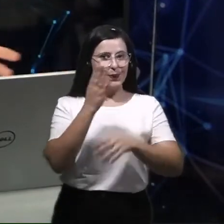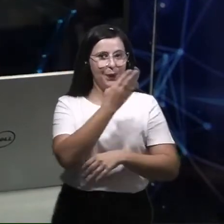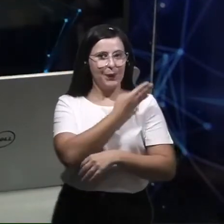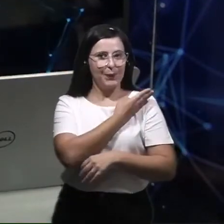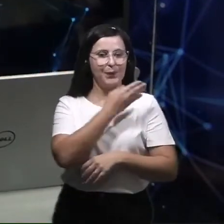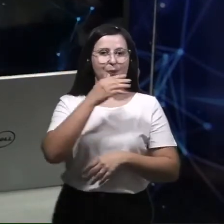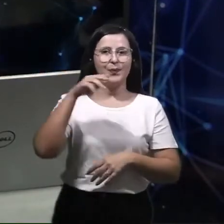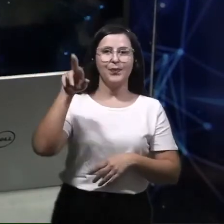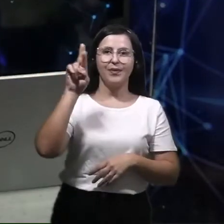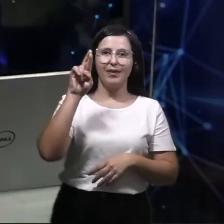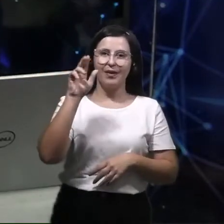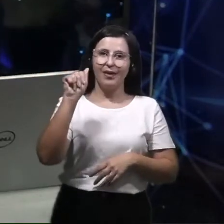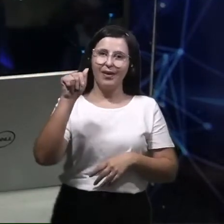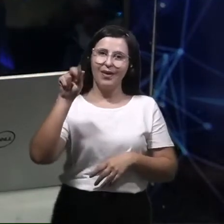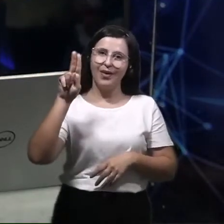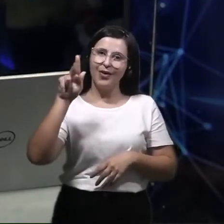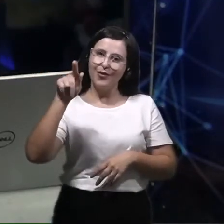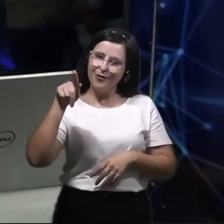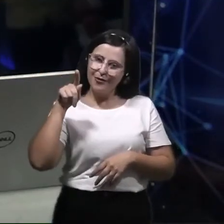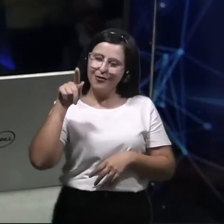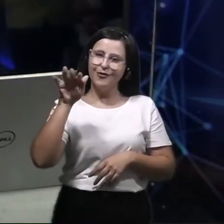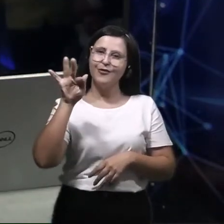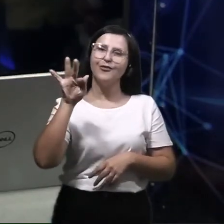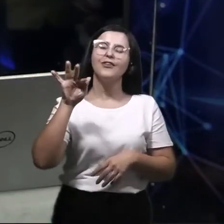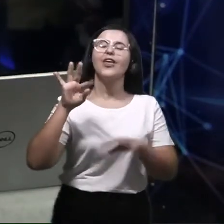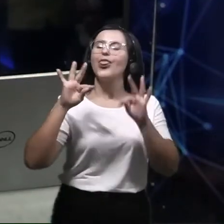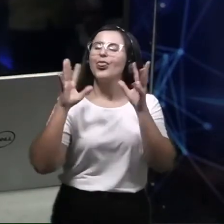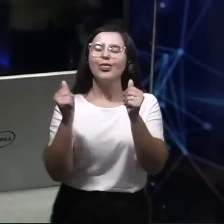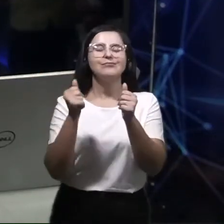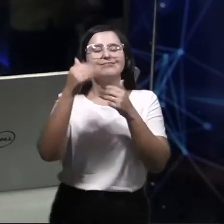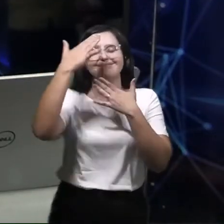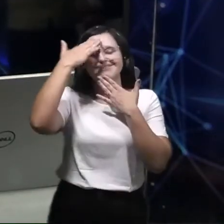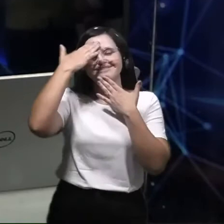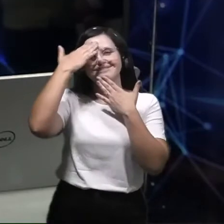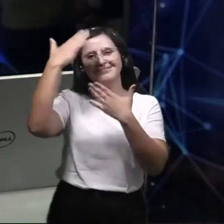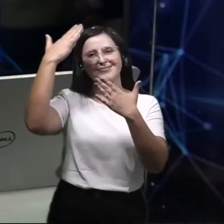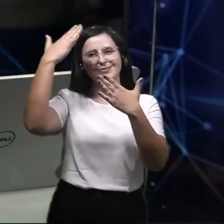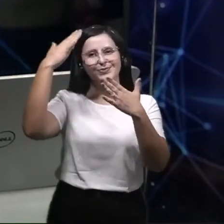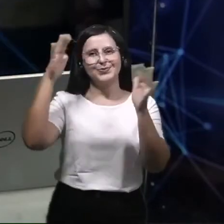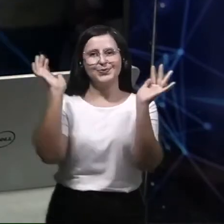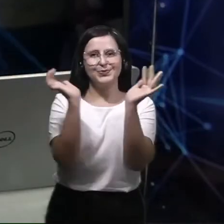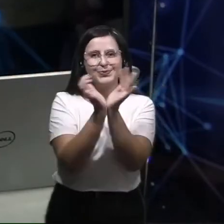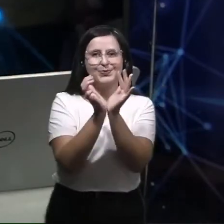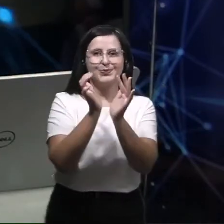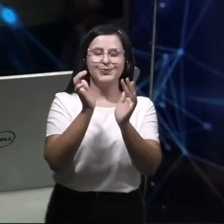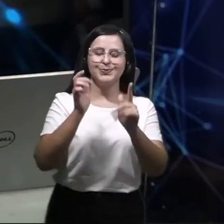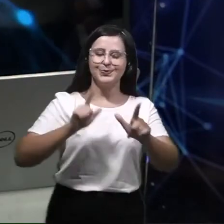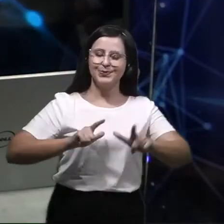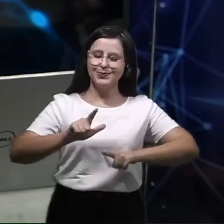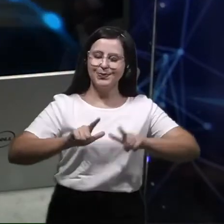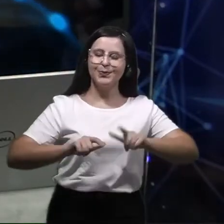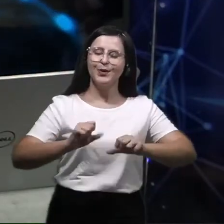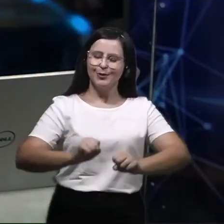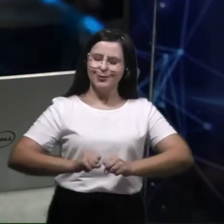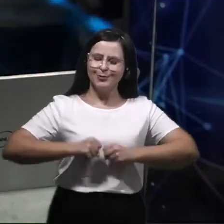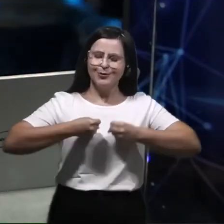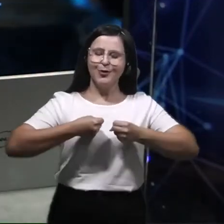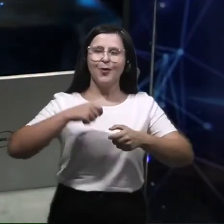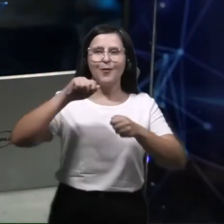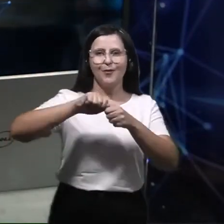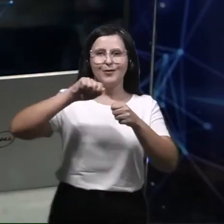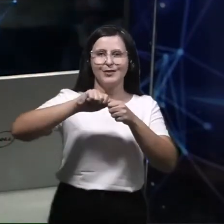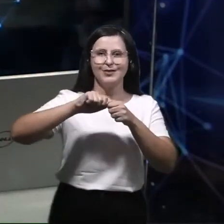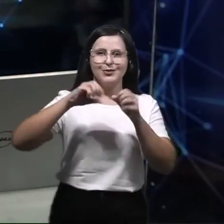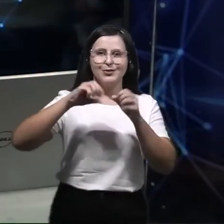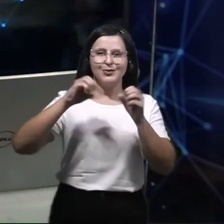Ralf Lagos, muito obrigado a todos, certo? A todos pelo empenho, pelo esforço para que a gente realizasse mais um